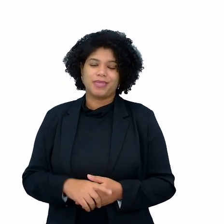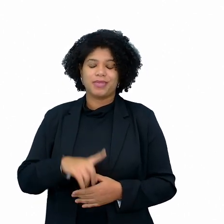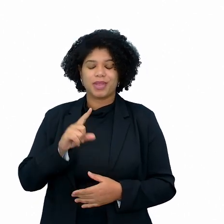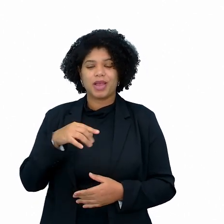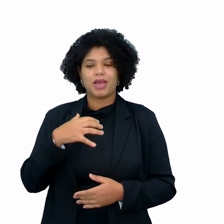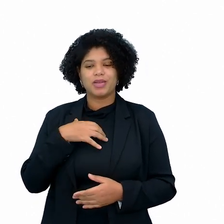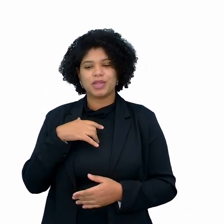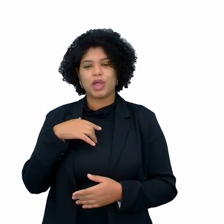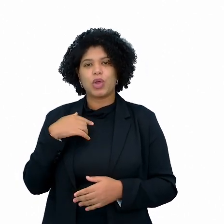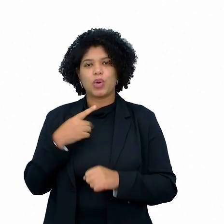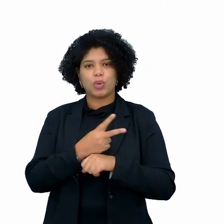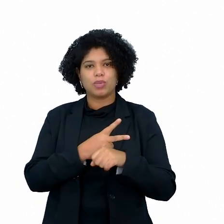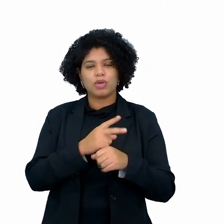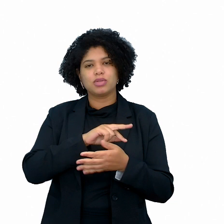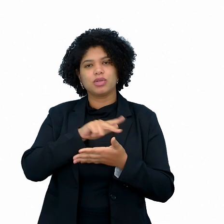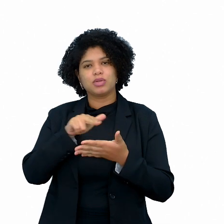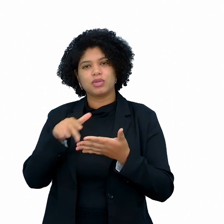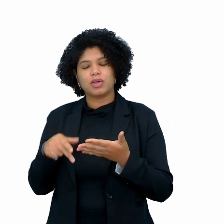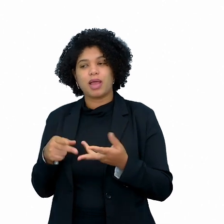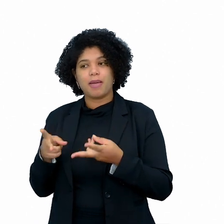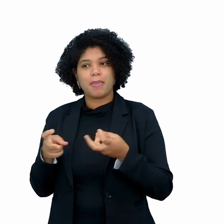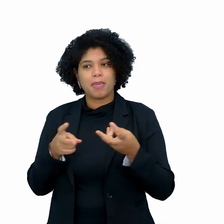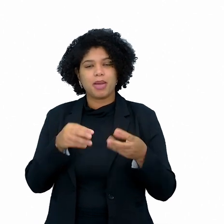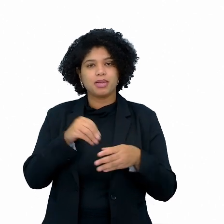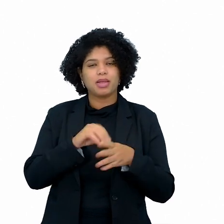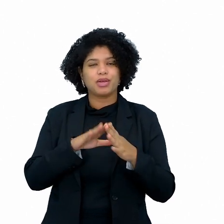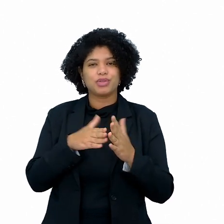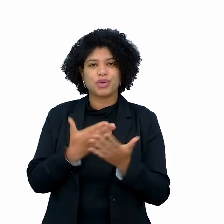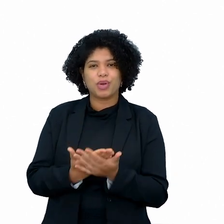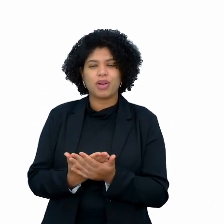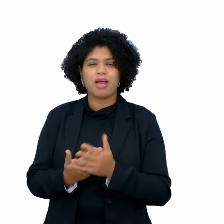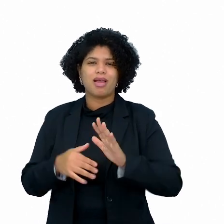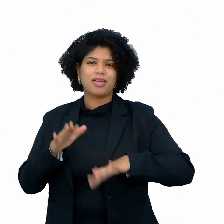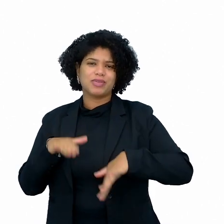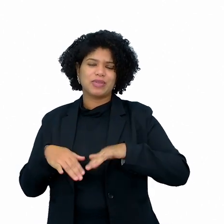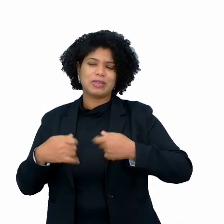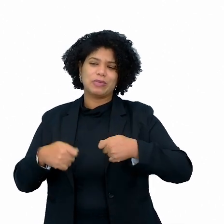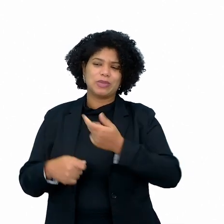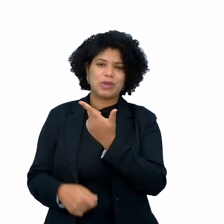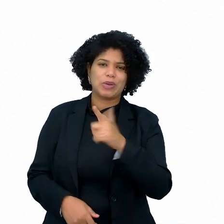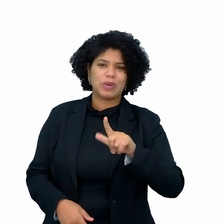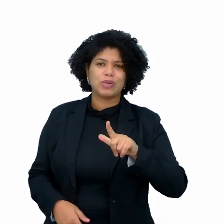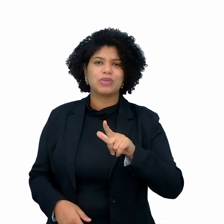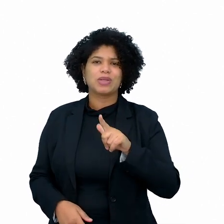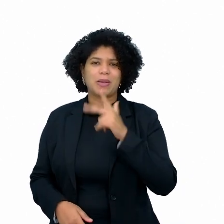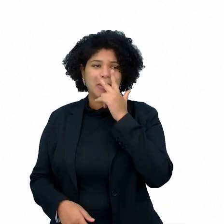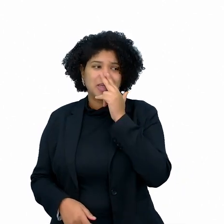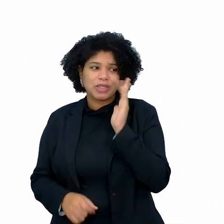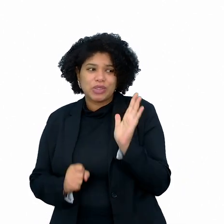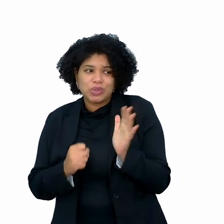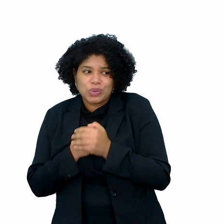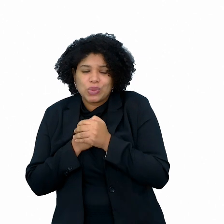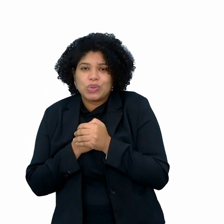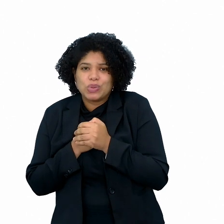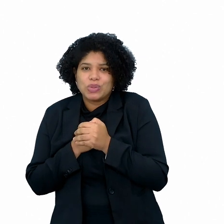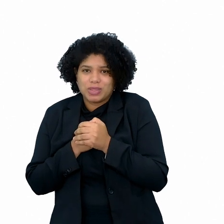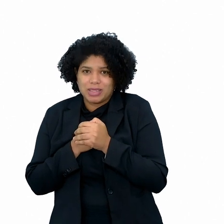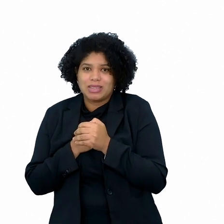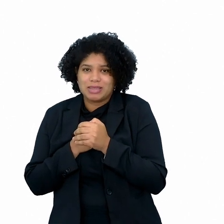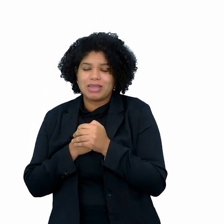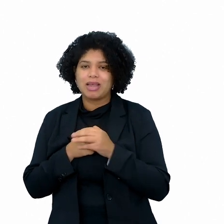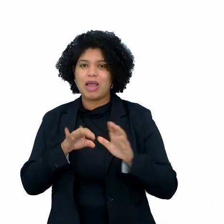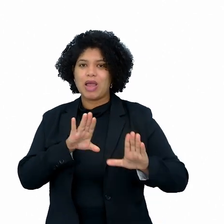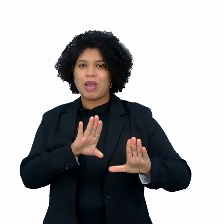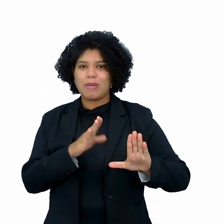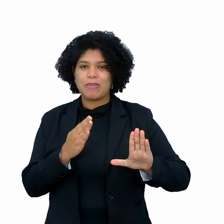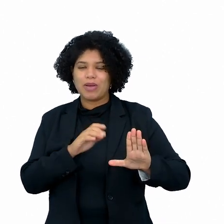sempre vou procurando coisas, vejo que tem a escola. Às vezes a gente está precisando de algo que está escondido lá, está na porta fechada, e a